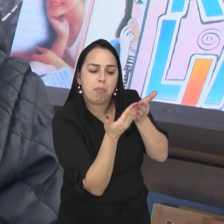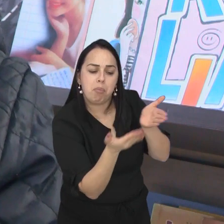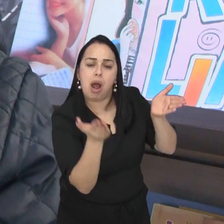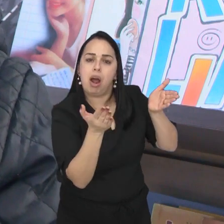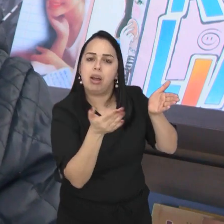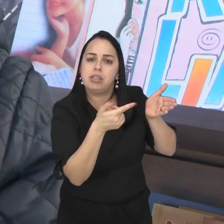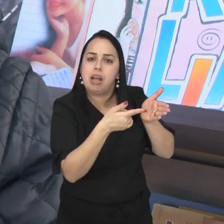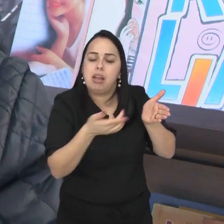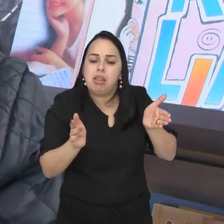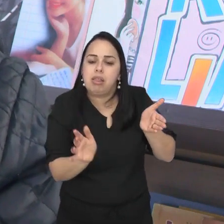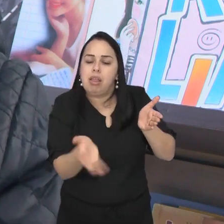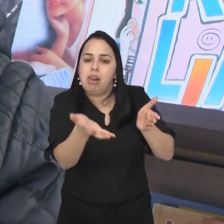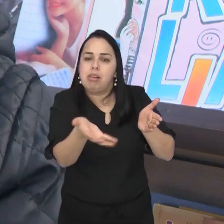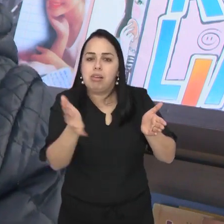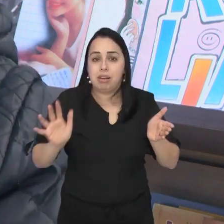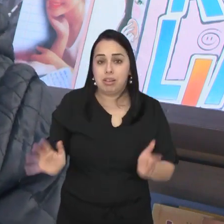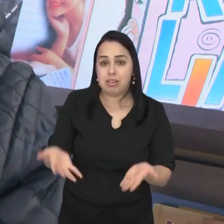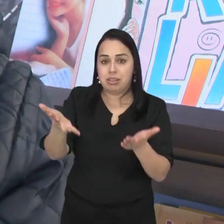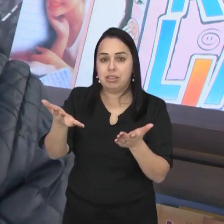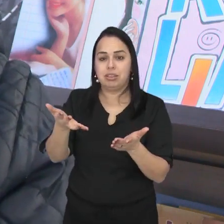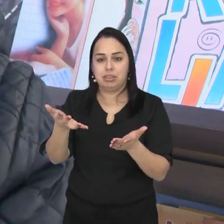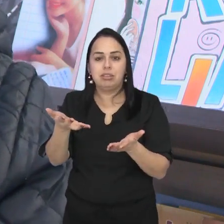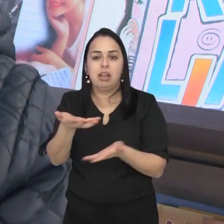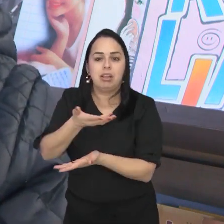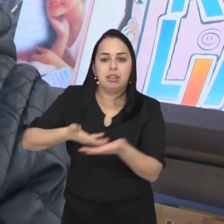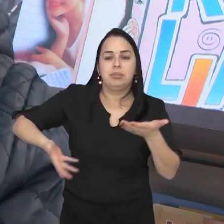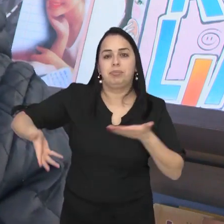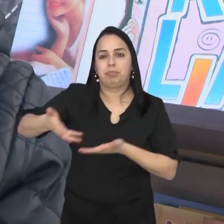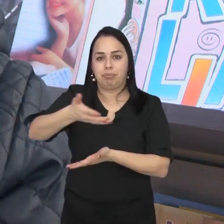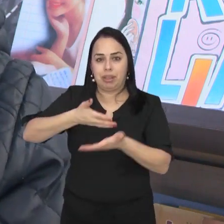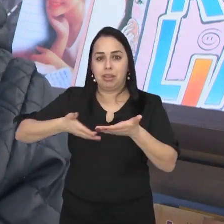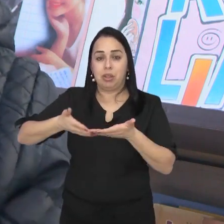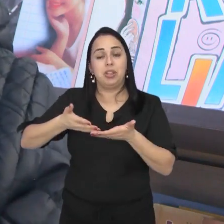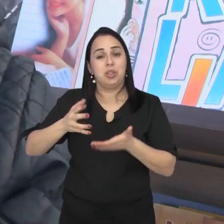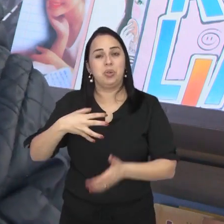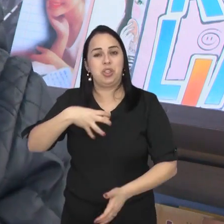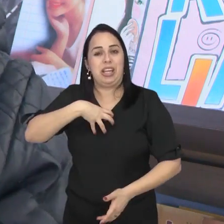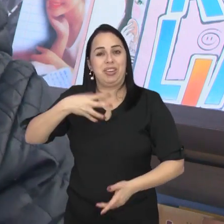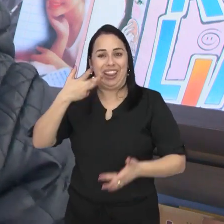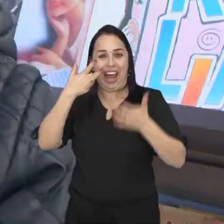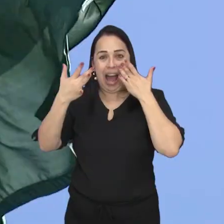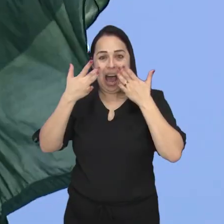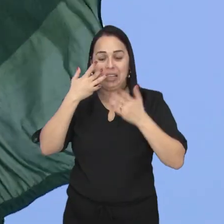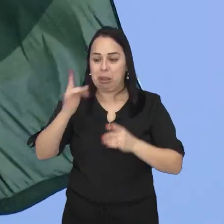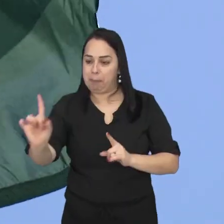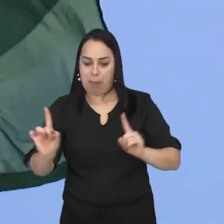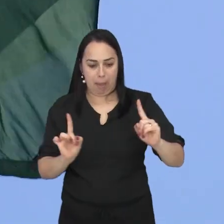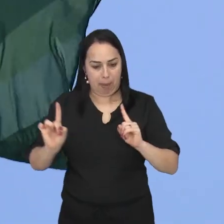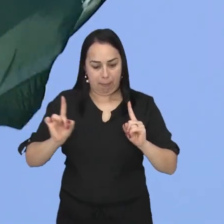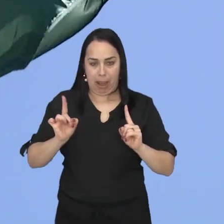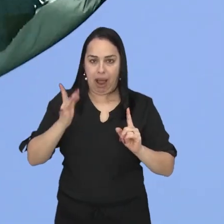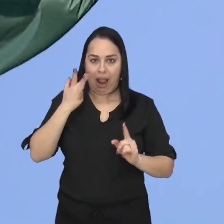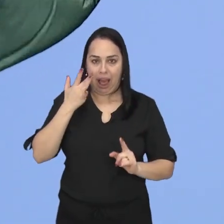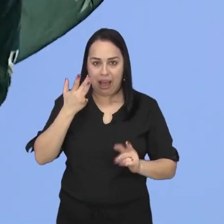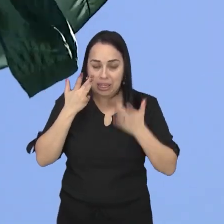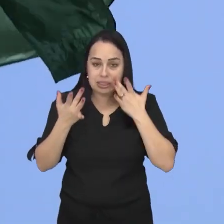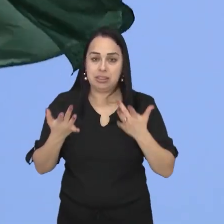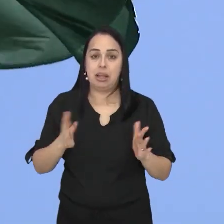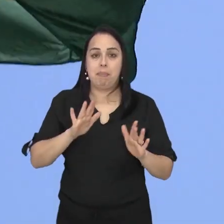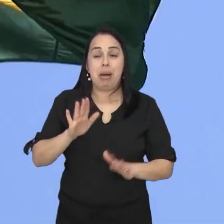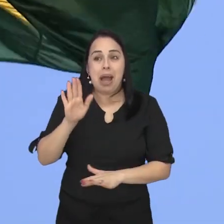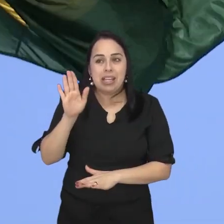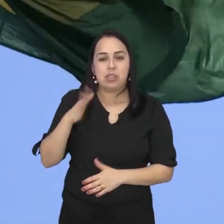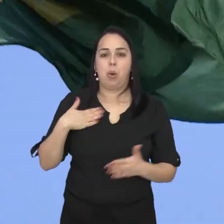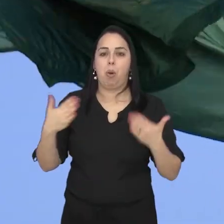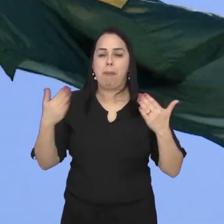contação de história e incentiva a participação das crianças por meio do teatro, né? Mas a nível nacional, nem